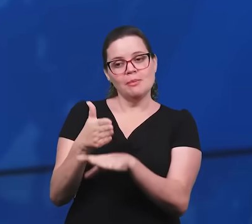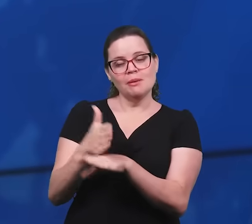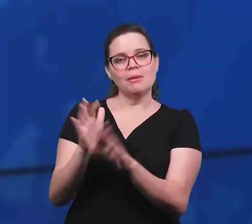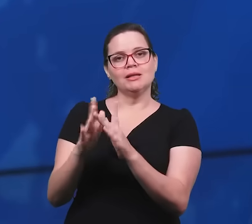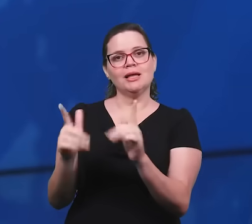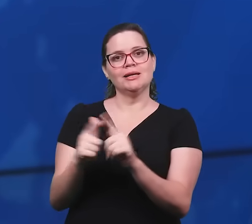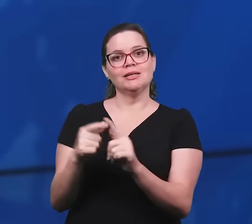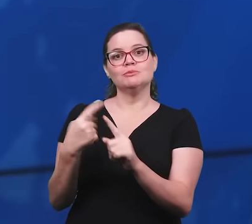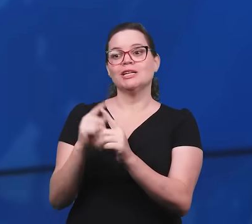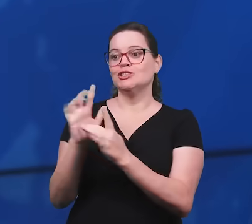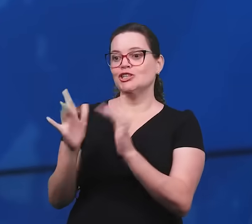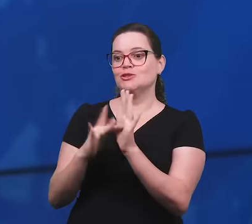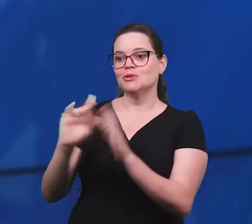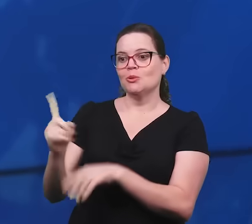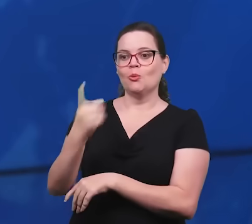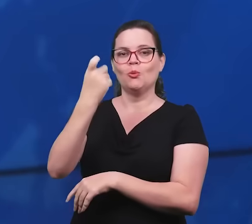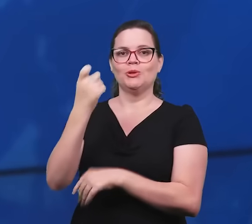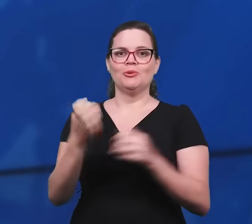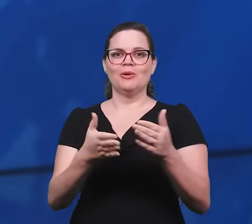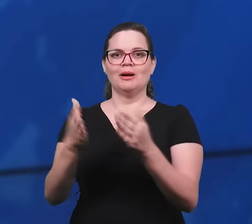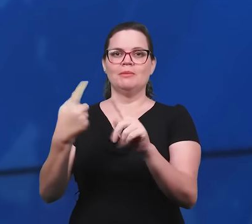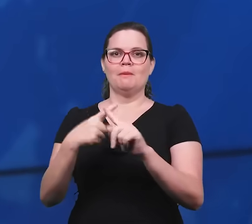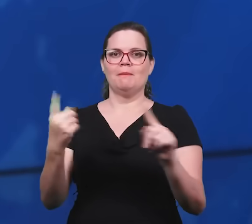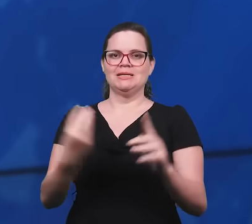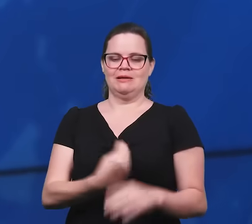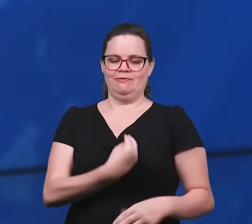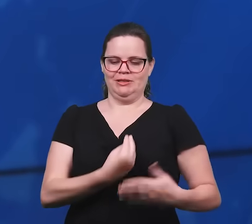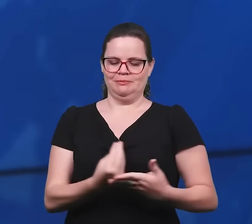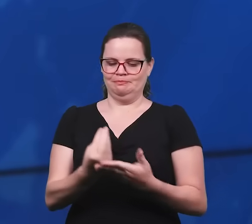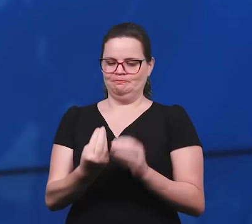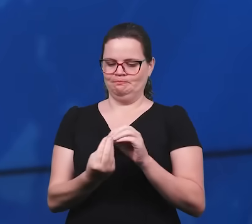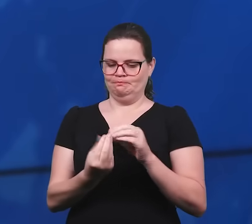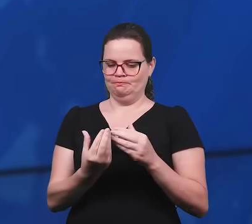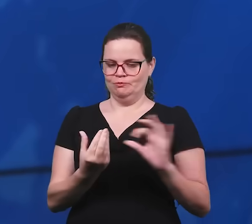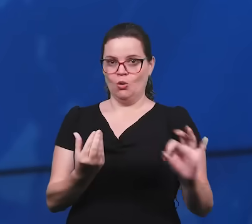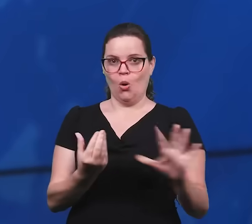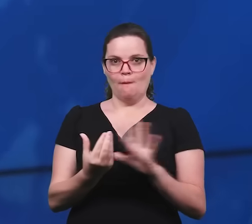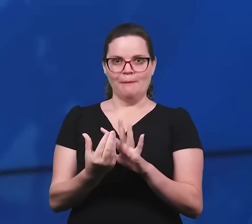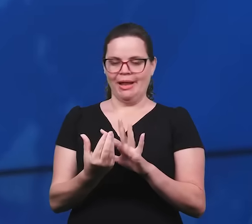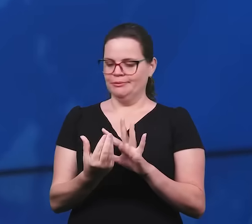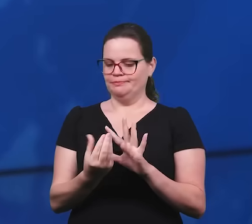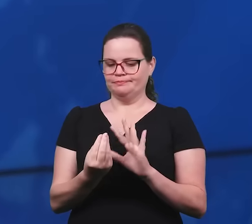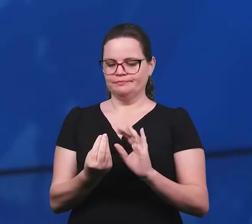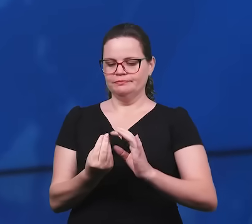caminho. Jesus é o caminho, mas você ainda não entregou a sua vida por inteiro ao